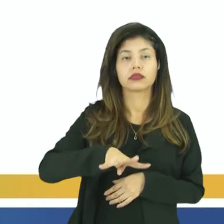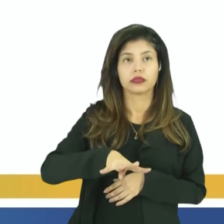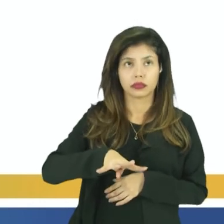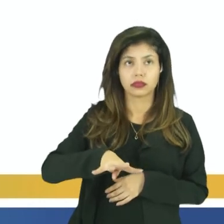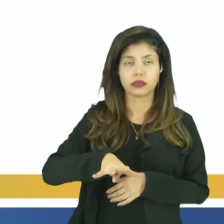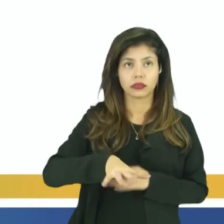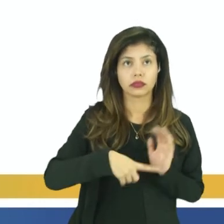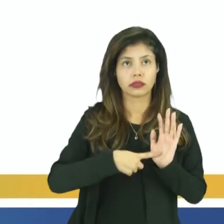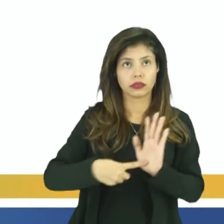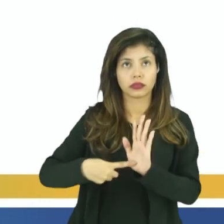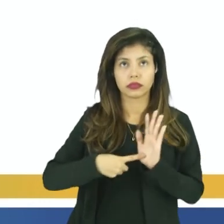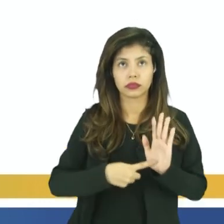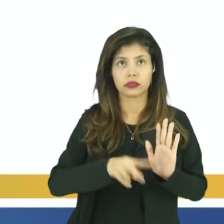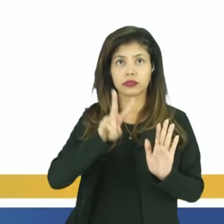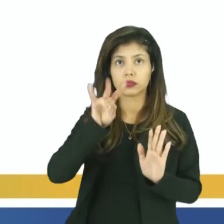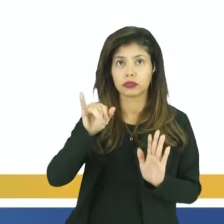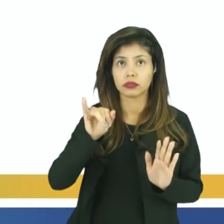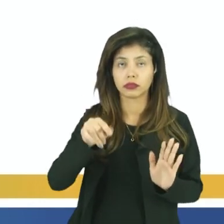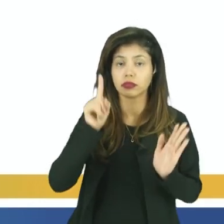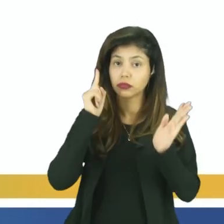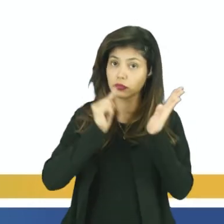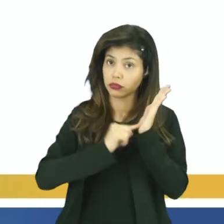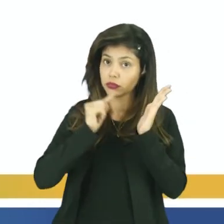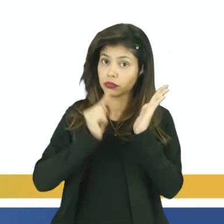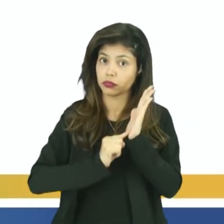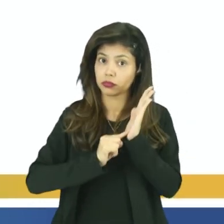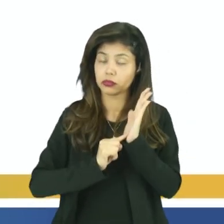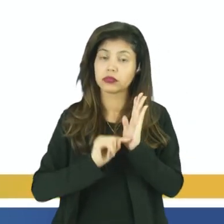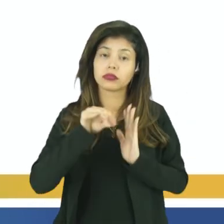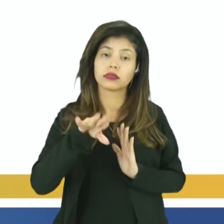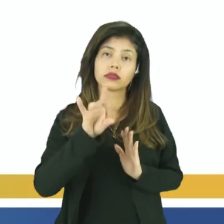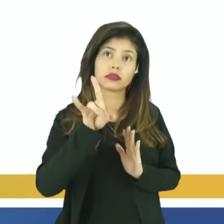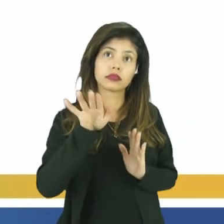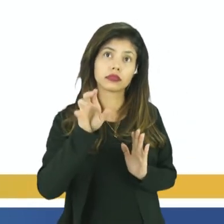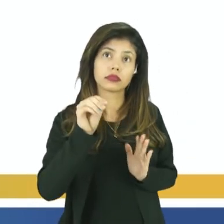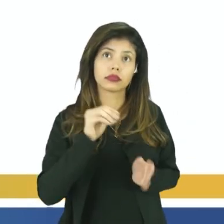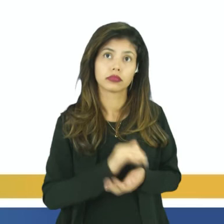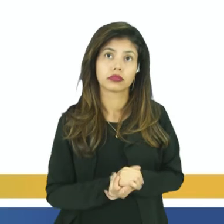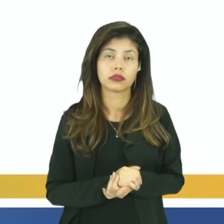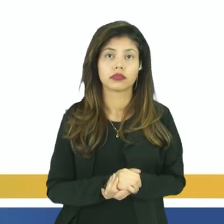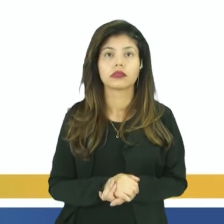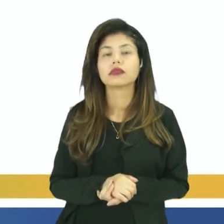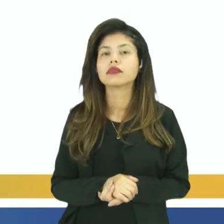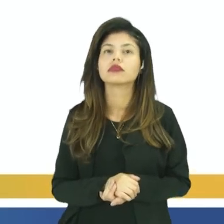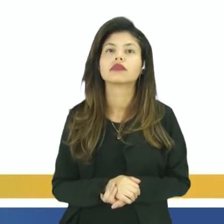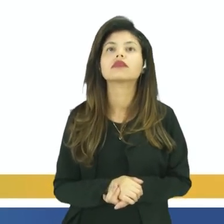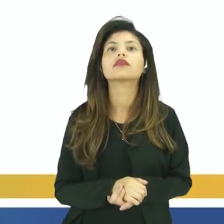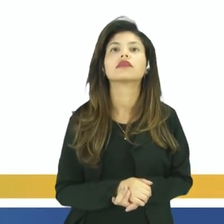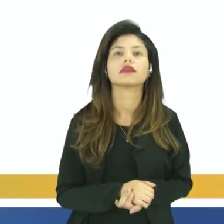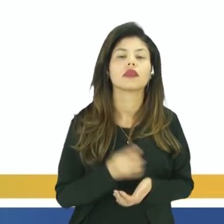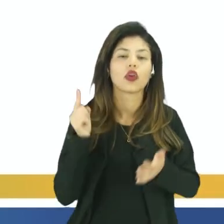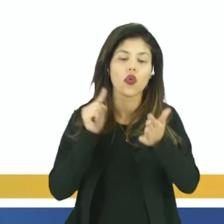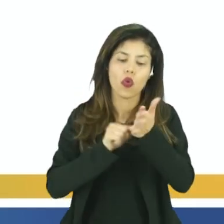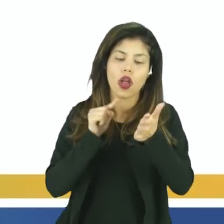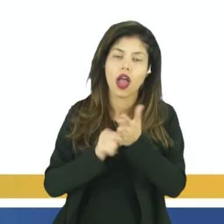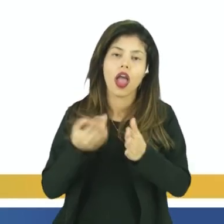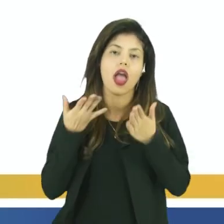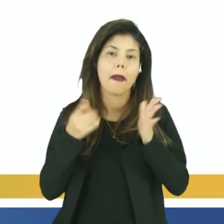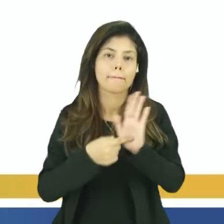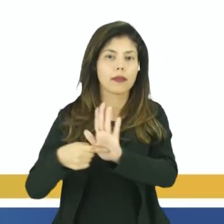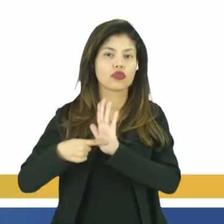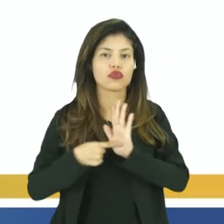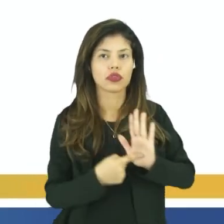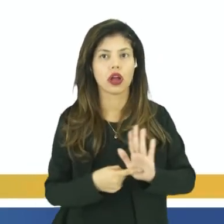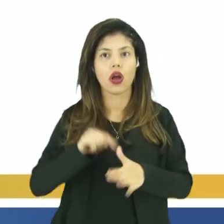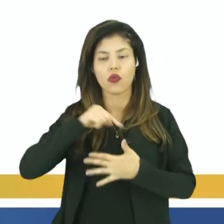disposta no Excel e vai clicar no modelo de gráfico de linha que o Excel